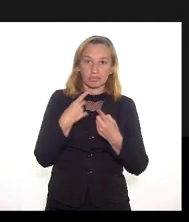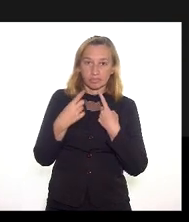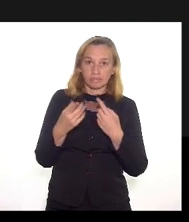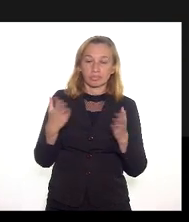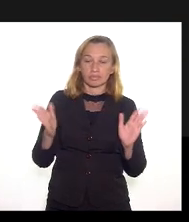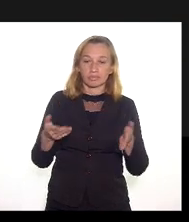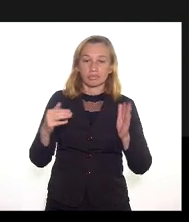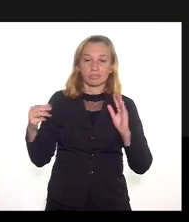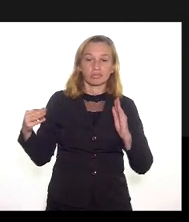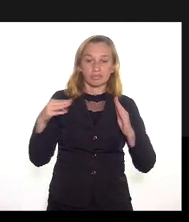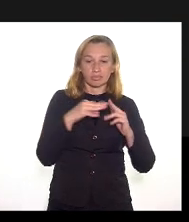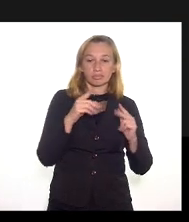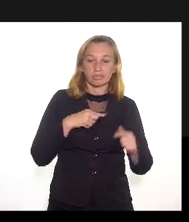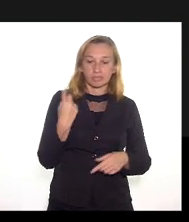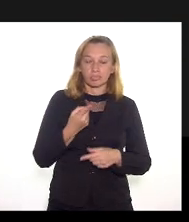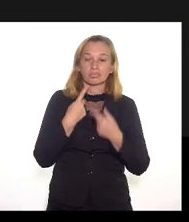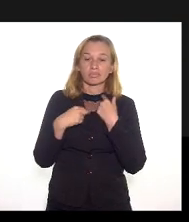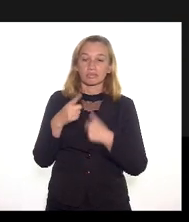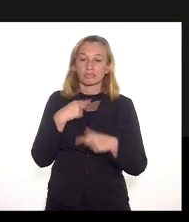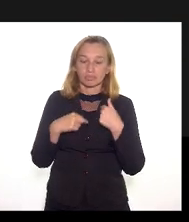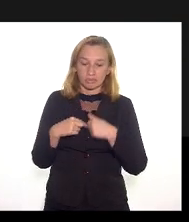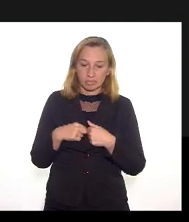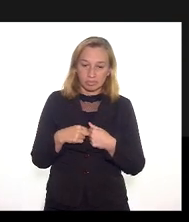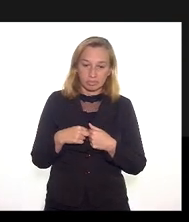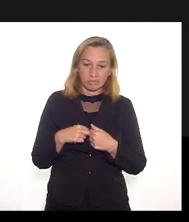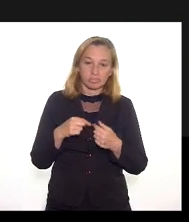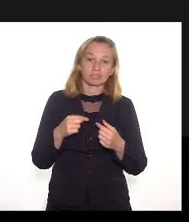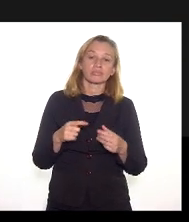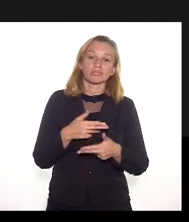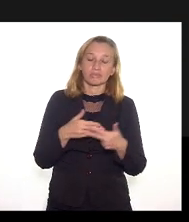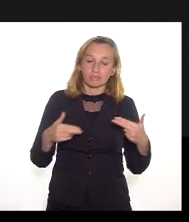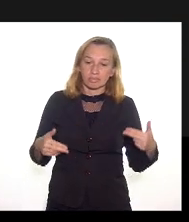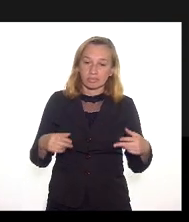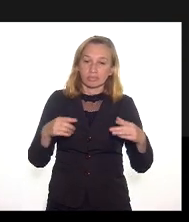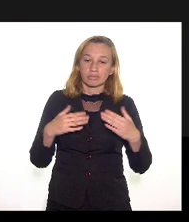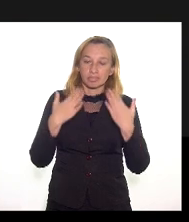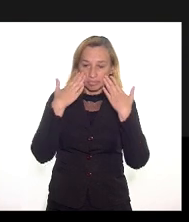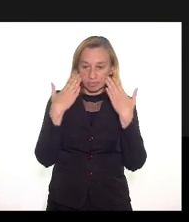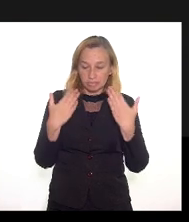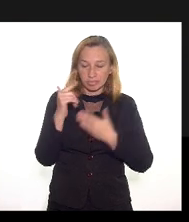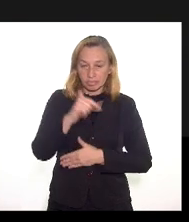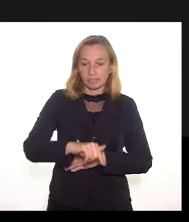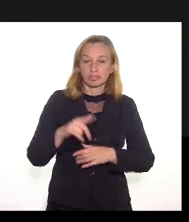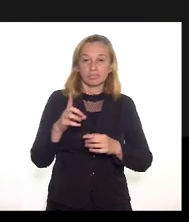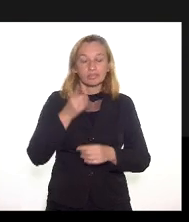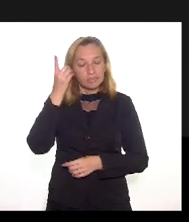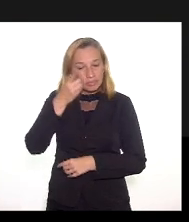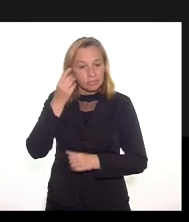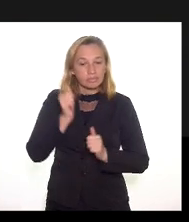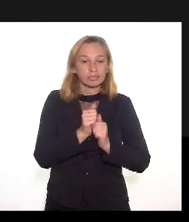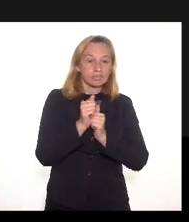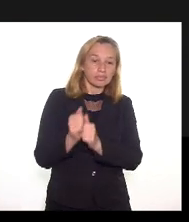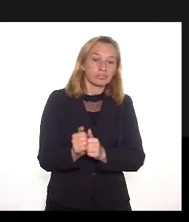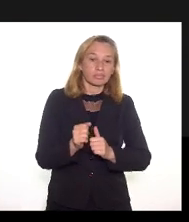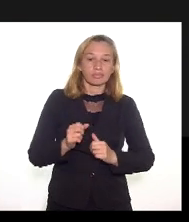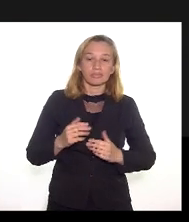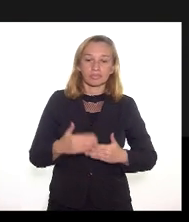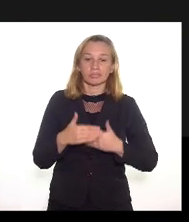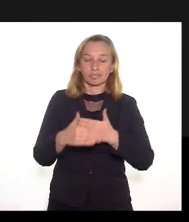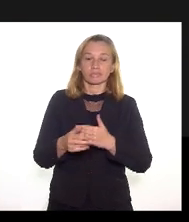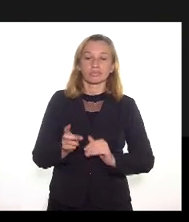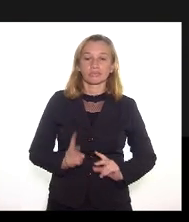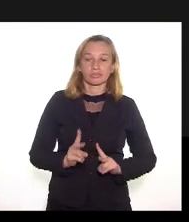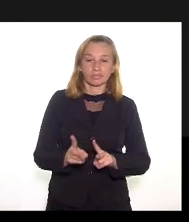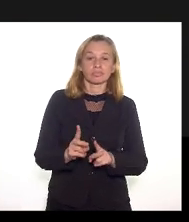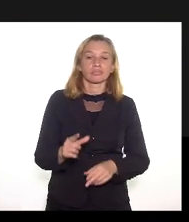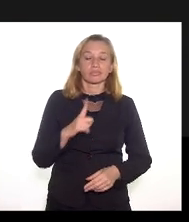metas que nós, o Parlamento, desejamos. Tem muitas sugestões apresentadas para aqueles deputados aqui que têm que seguir adiante e dizer que se